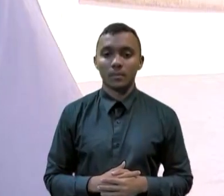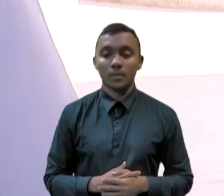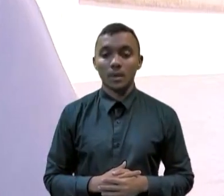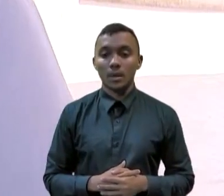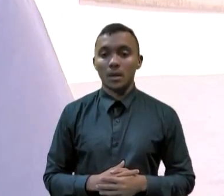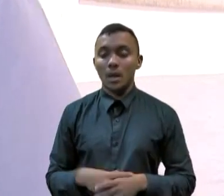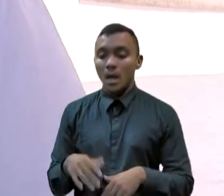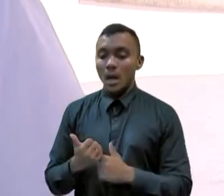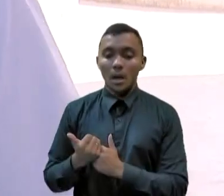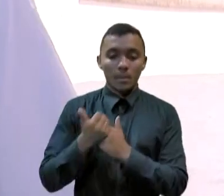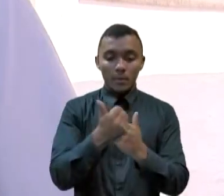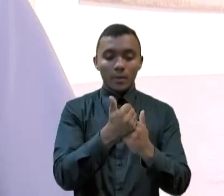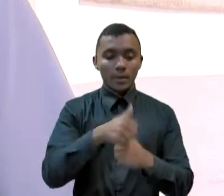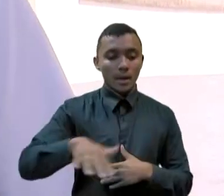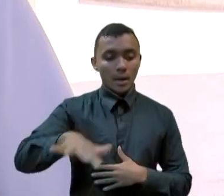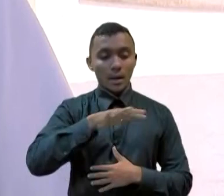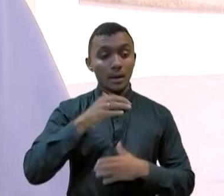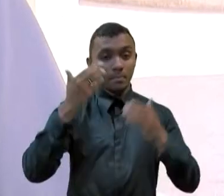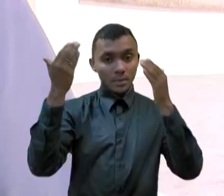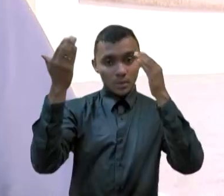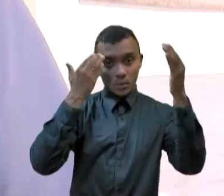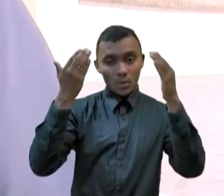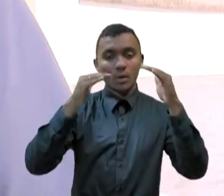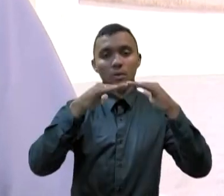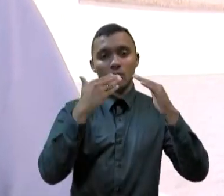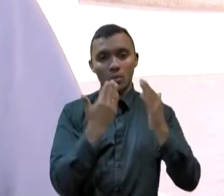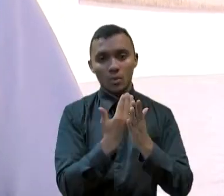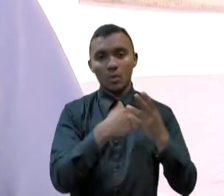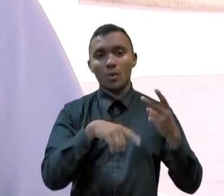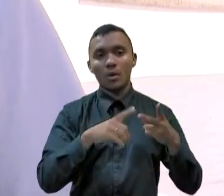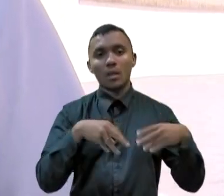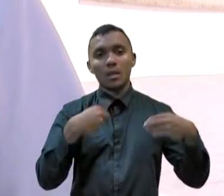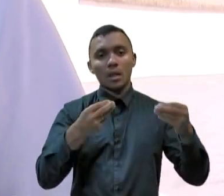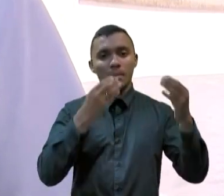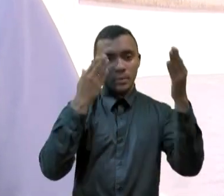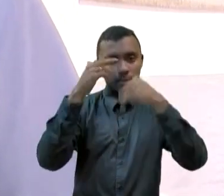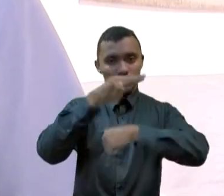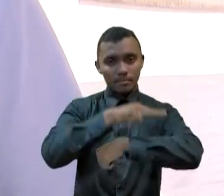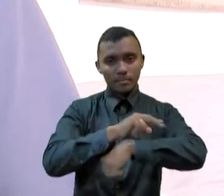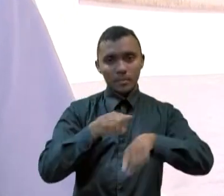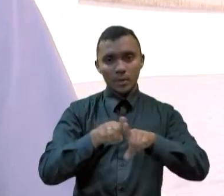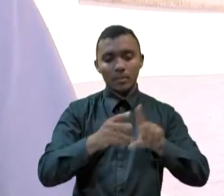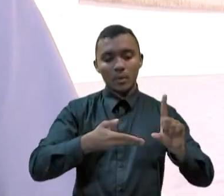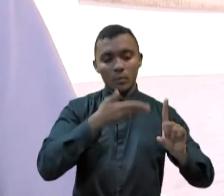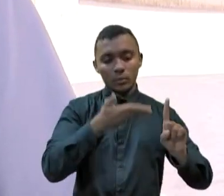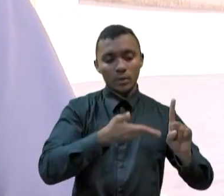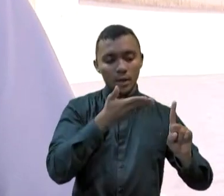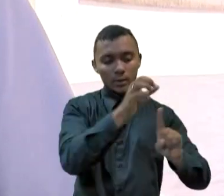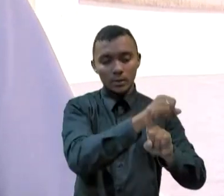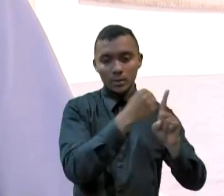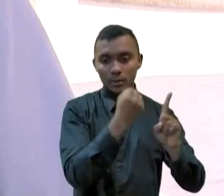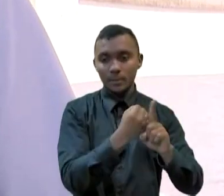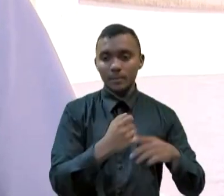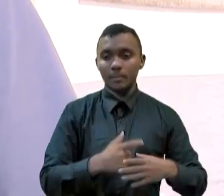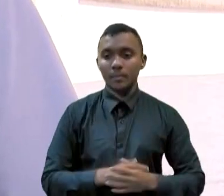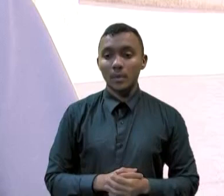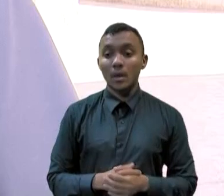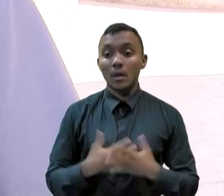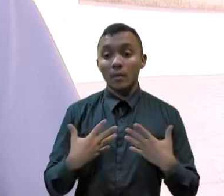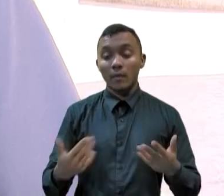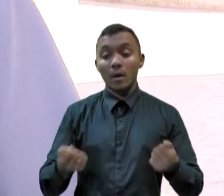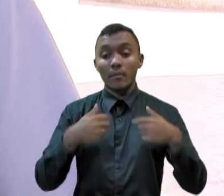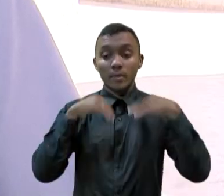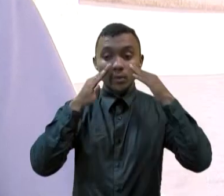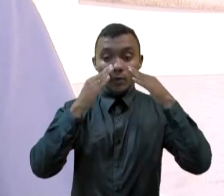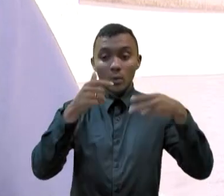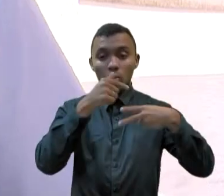atendimento do psicólogo escolar, o psicóloga e assistente social. Nós vamos dedicar 2 profissionais aqui